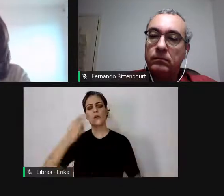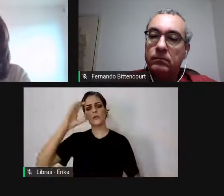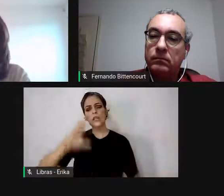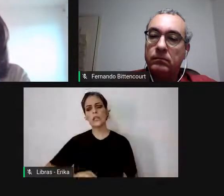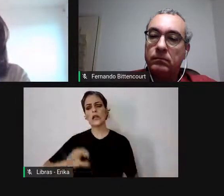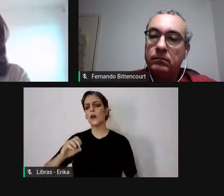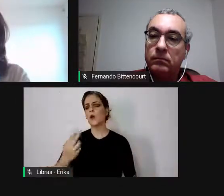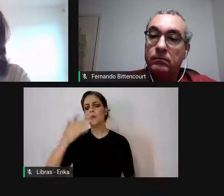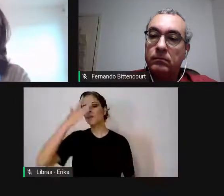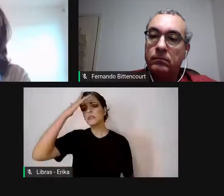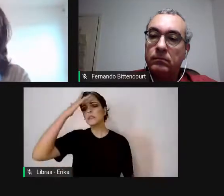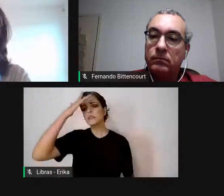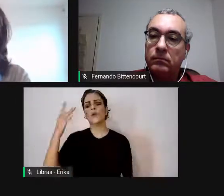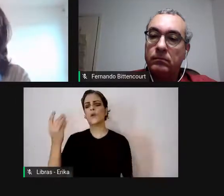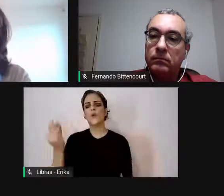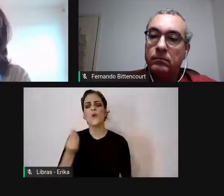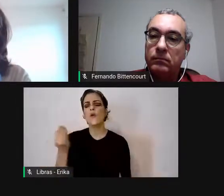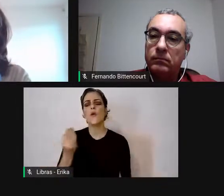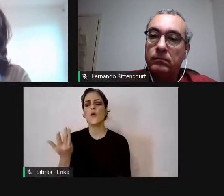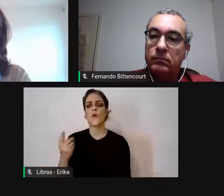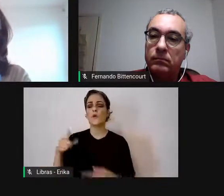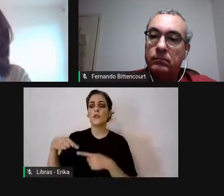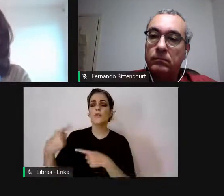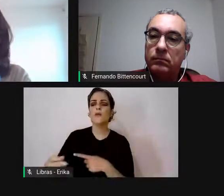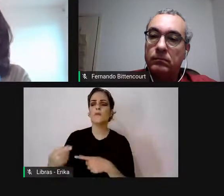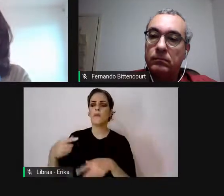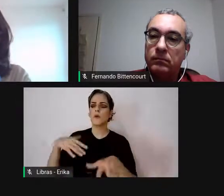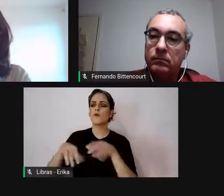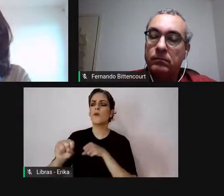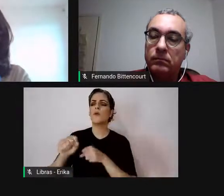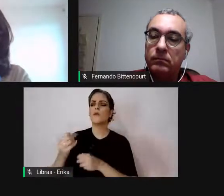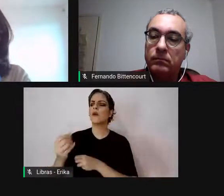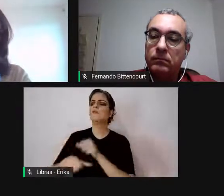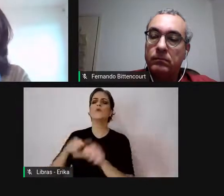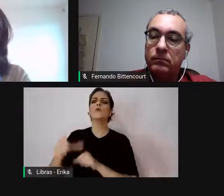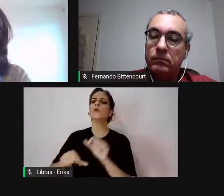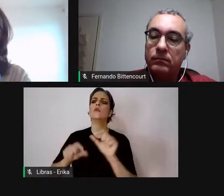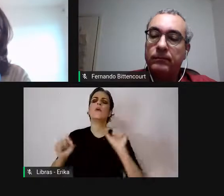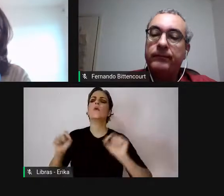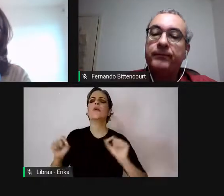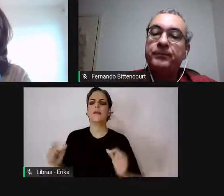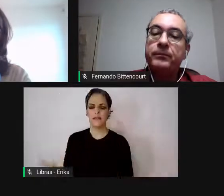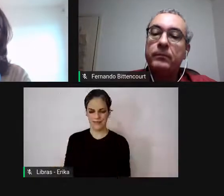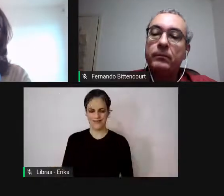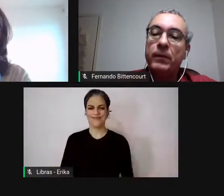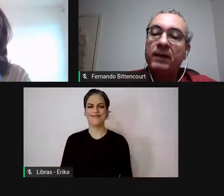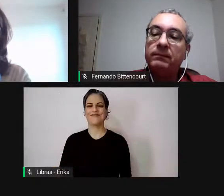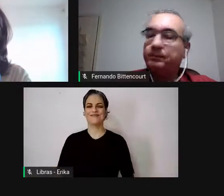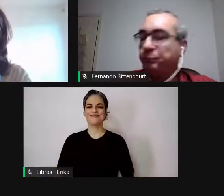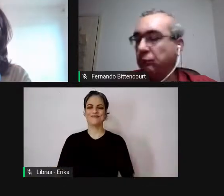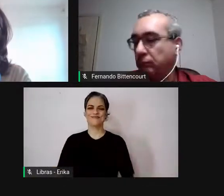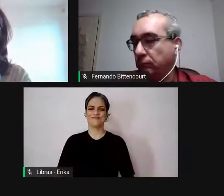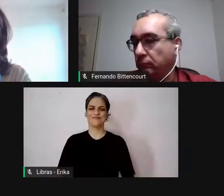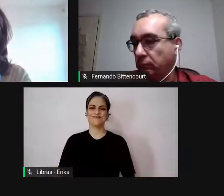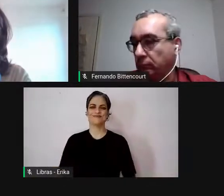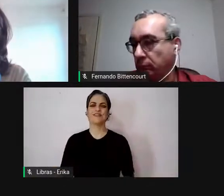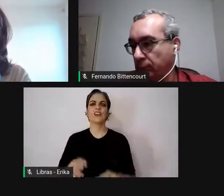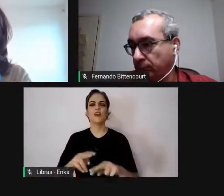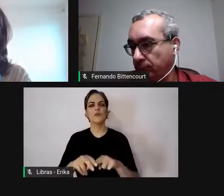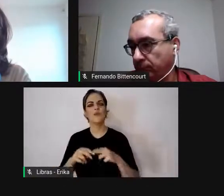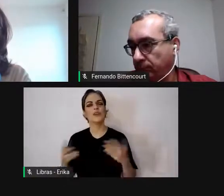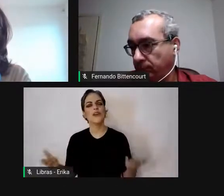se torna quando sai do curso, logicamente. E é nesse sentido que hoje nós vamos ter esse bate-papo com esses 3